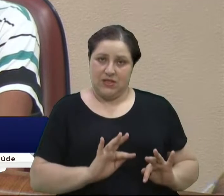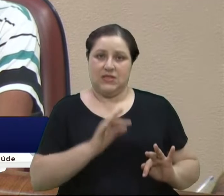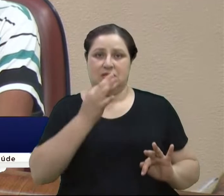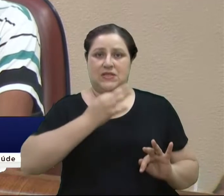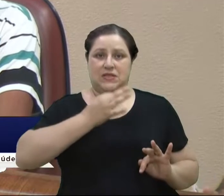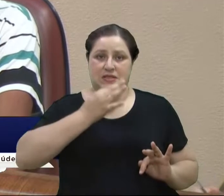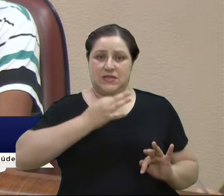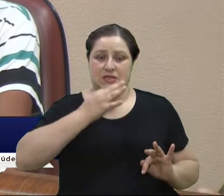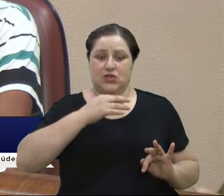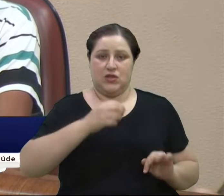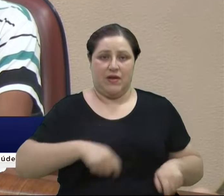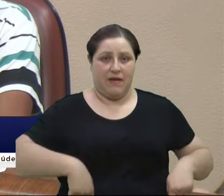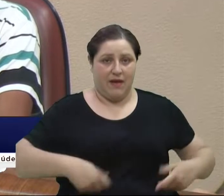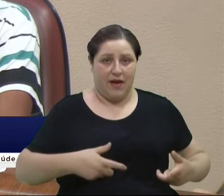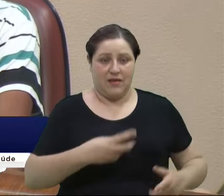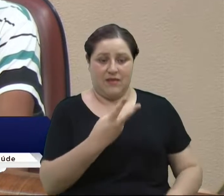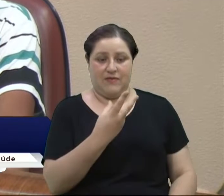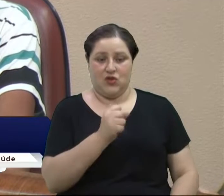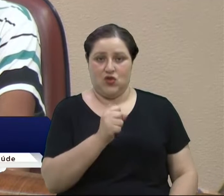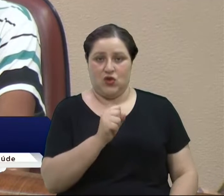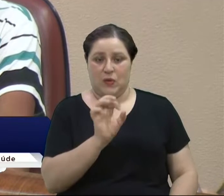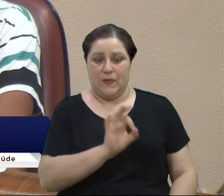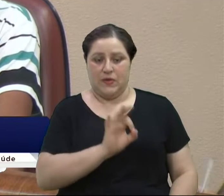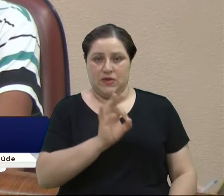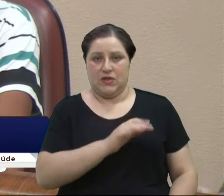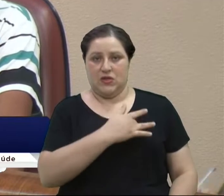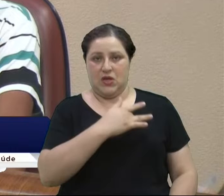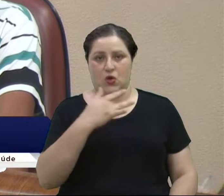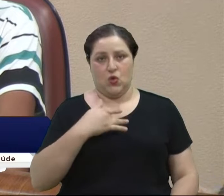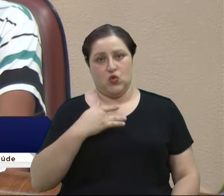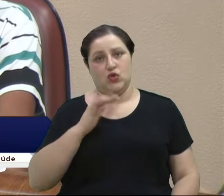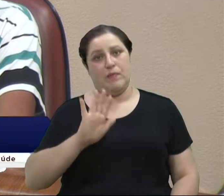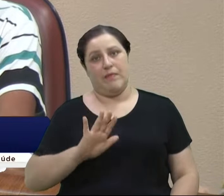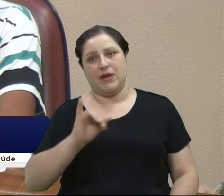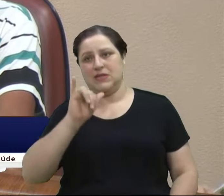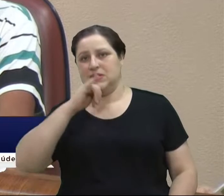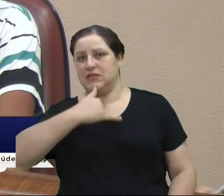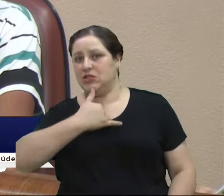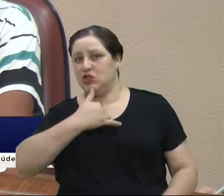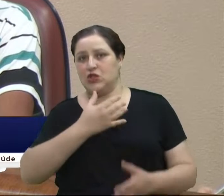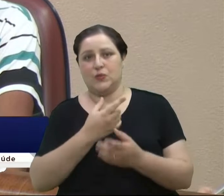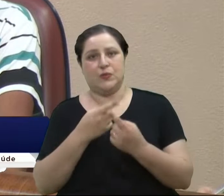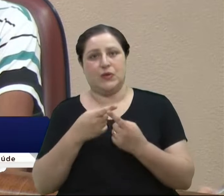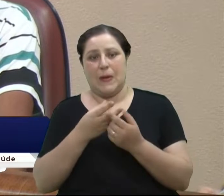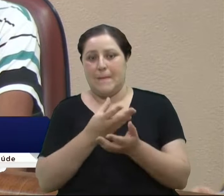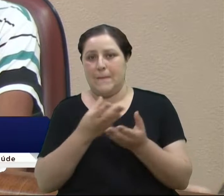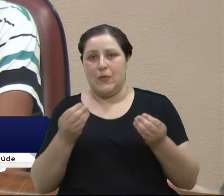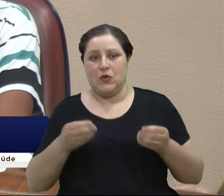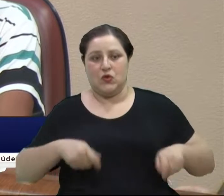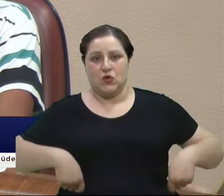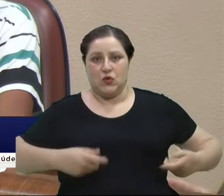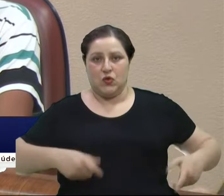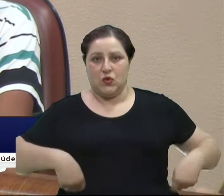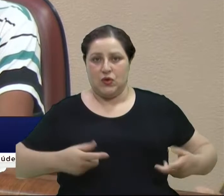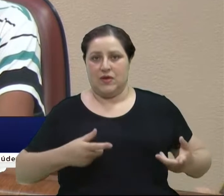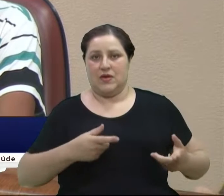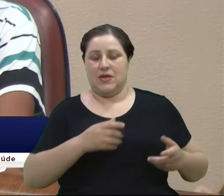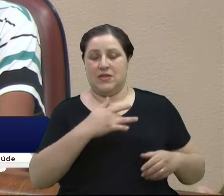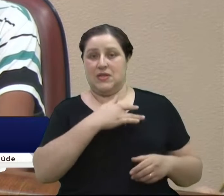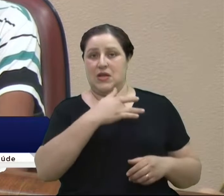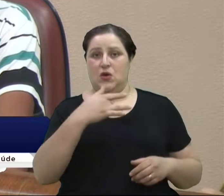gastando 28% em saúde, mas fica triste ao mesmo tempo, porque muito deste valor que é investido em saúde poderia